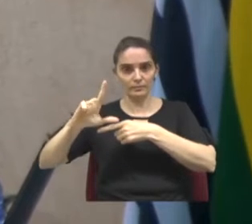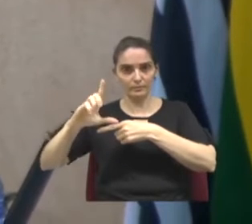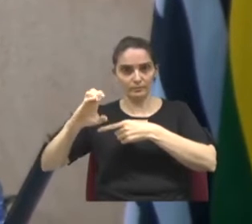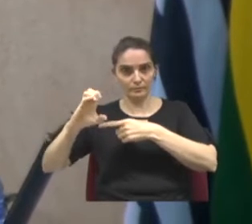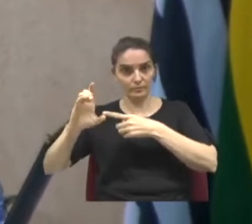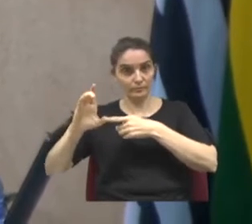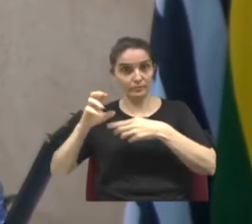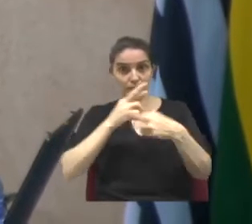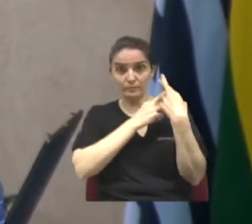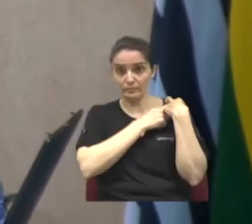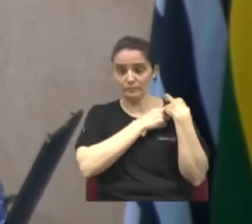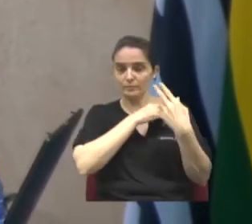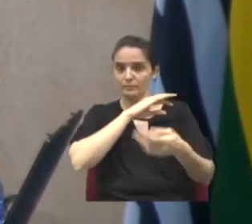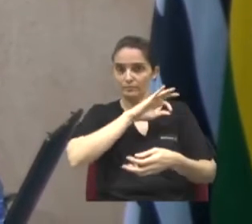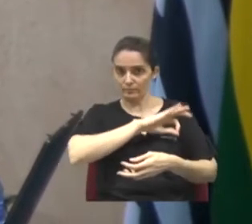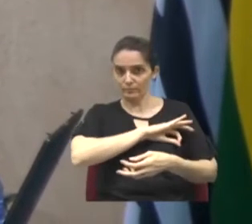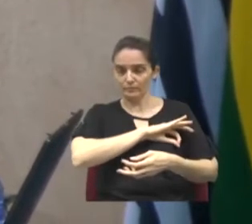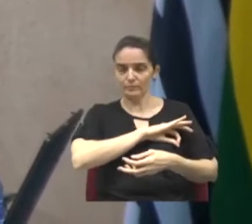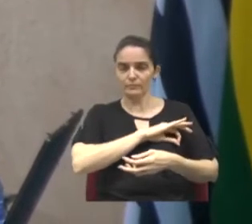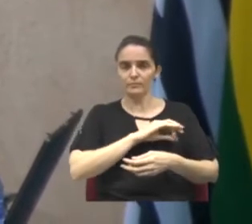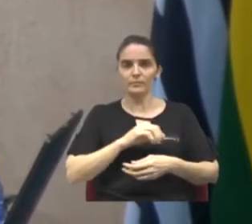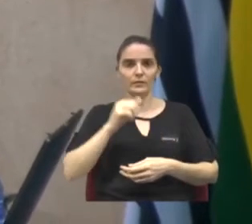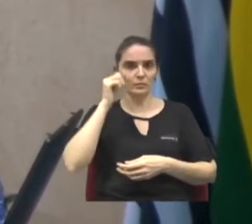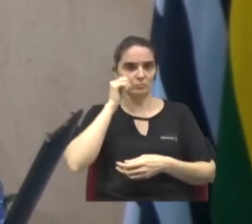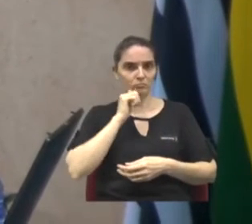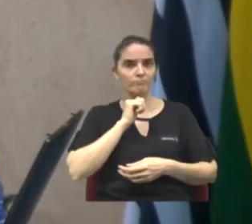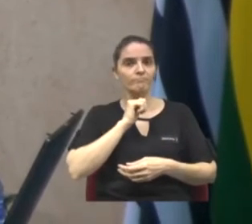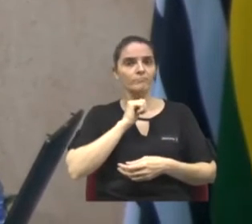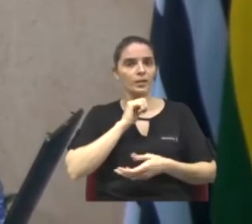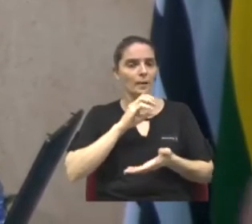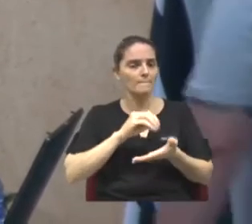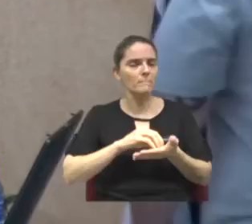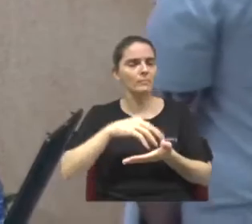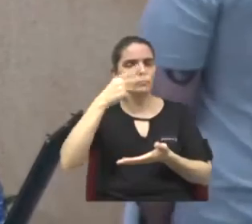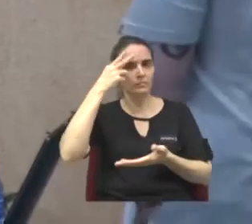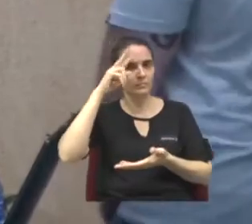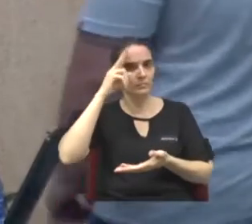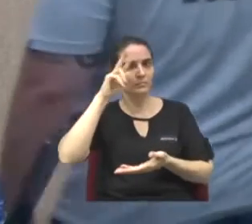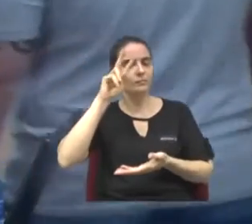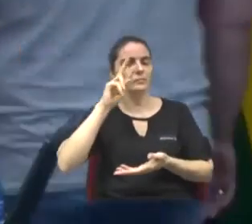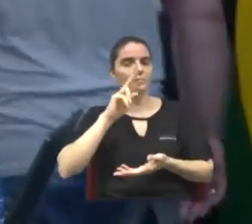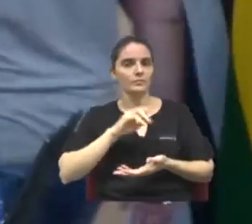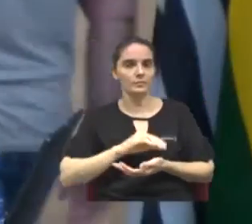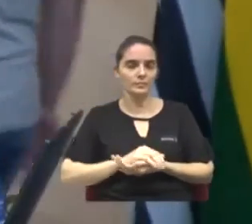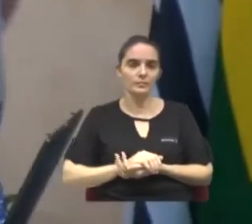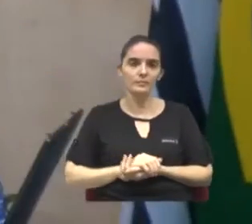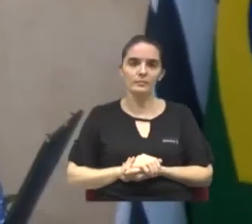Uma mulher que, com certeza, escreveu seu nome na história de Limeira,